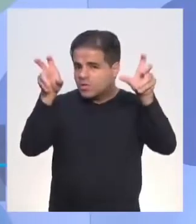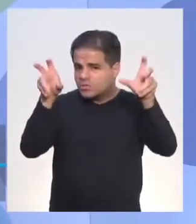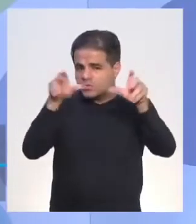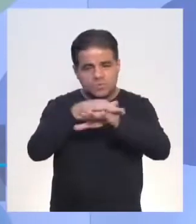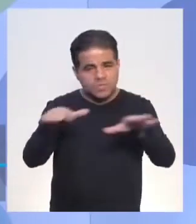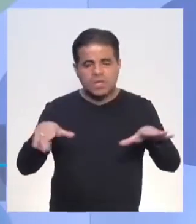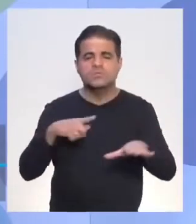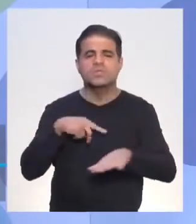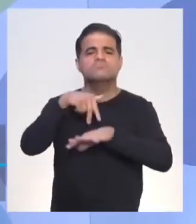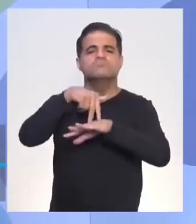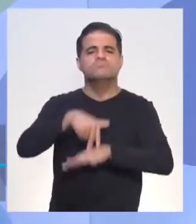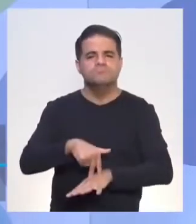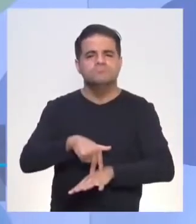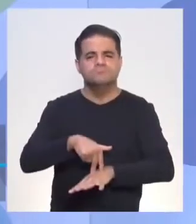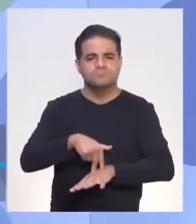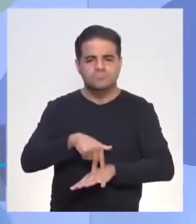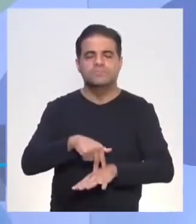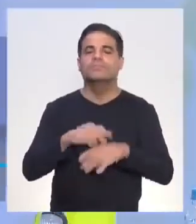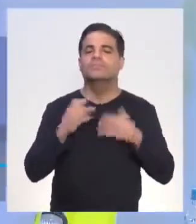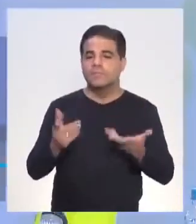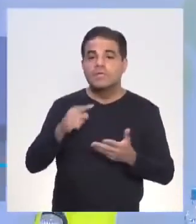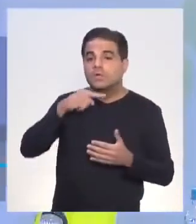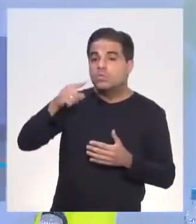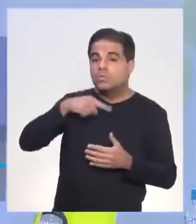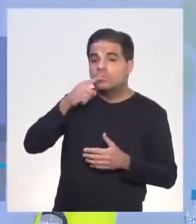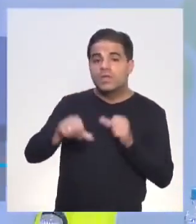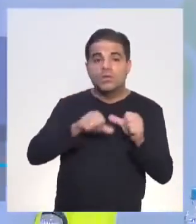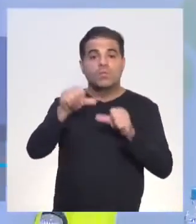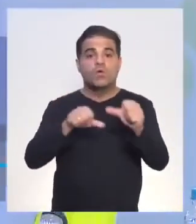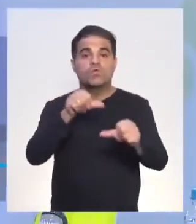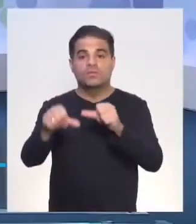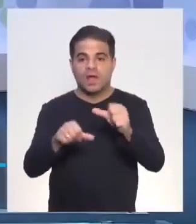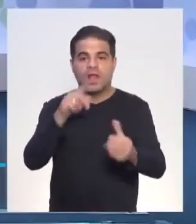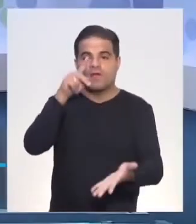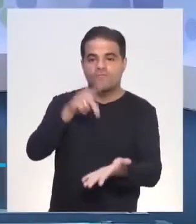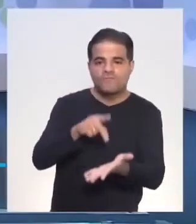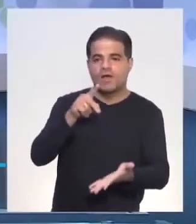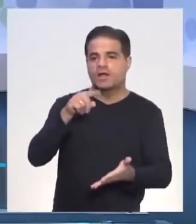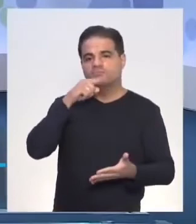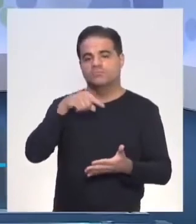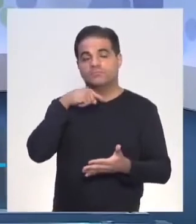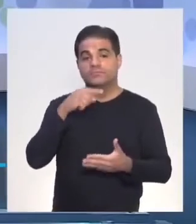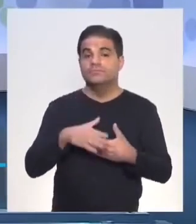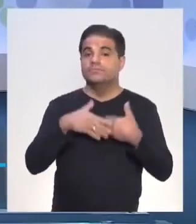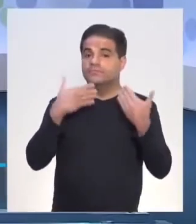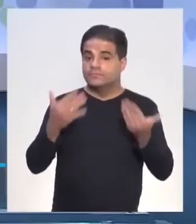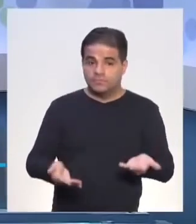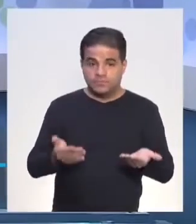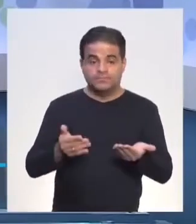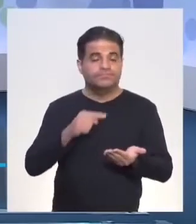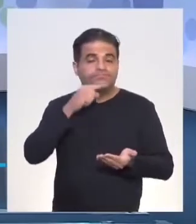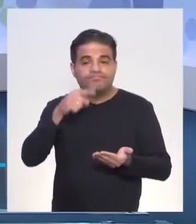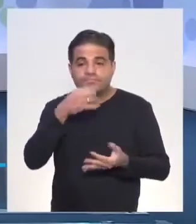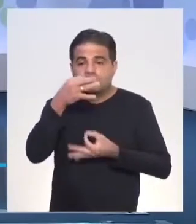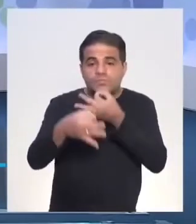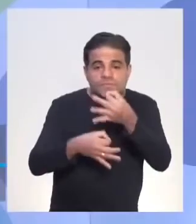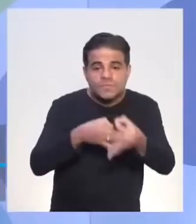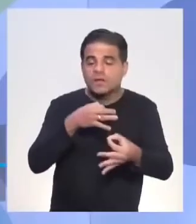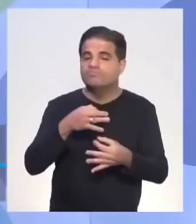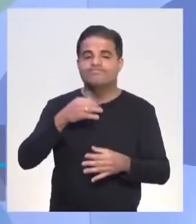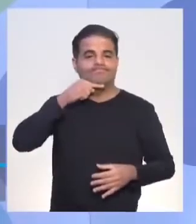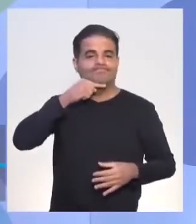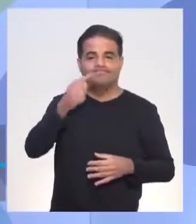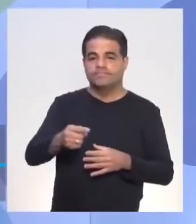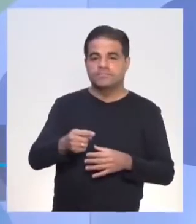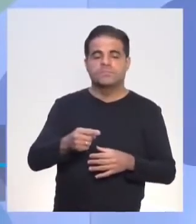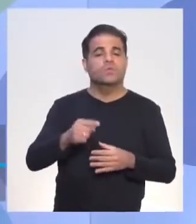tem um posicionamento, né, Pro? E ele não consegue alterar o fato, né? E não consegue alterar o fato. Ele opina sobre, mas não altera. Exatamente. O